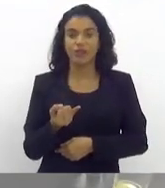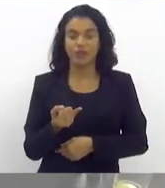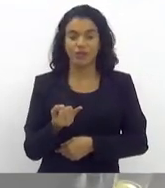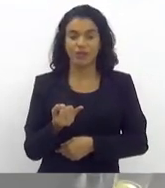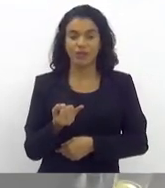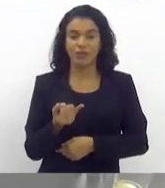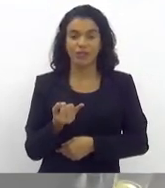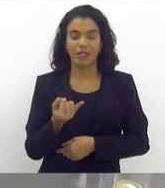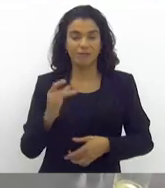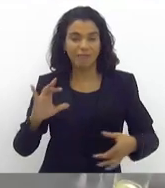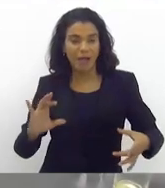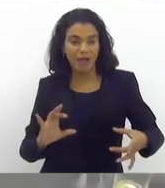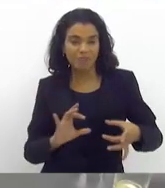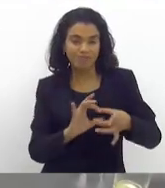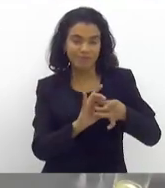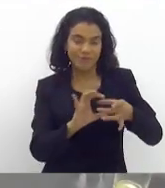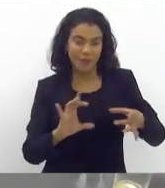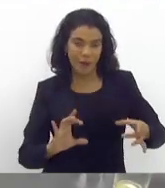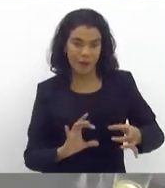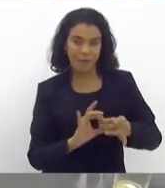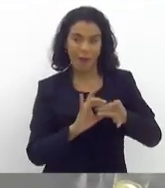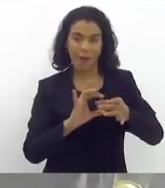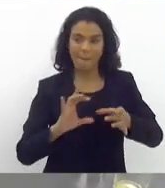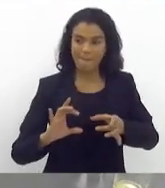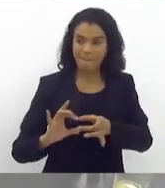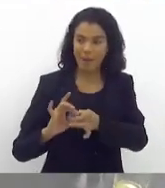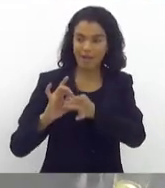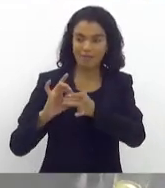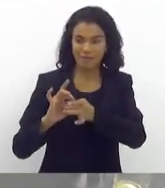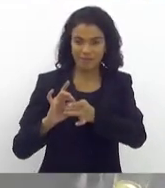naquelas consolidações que o senhor tem feito,